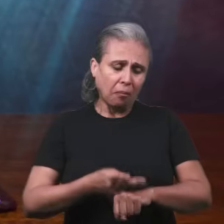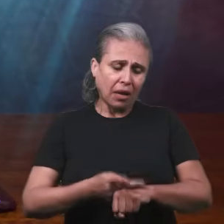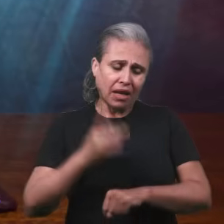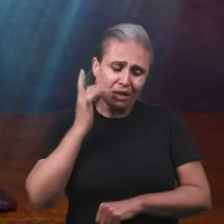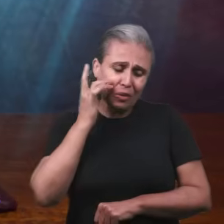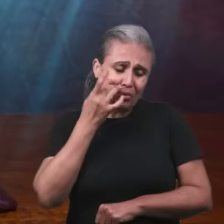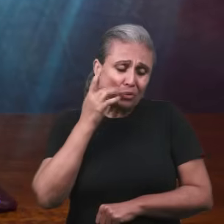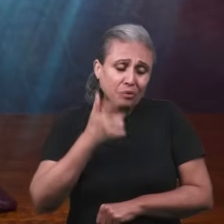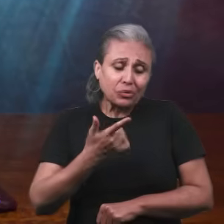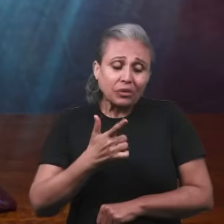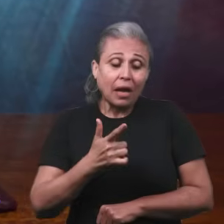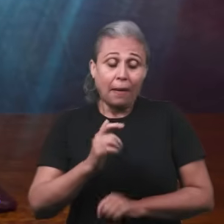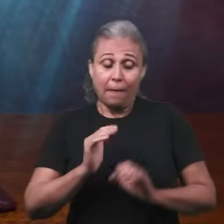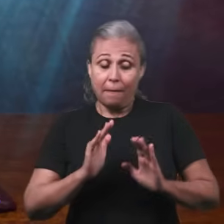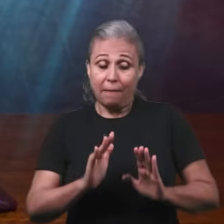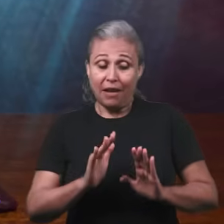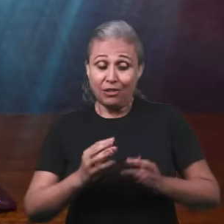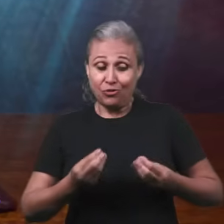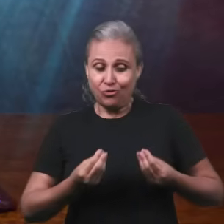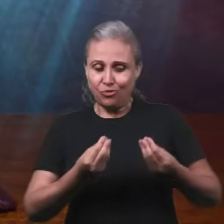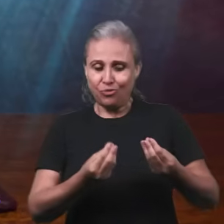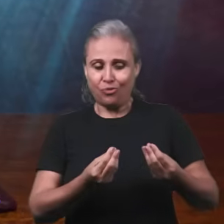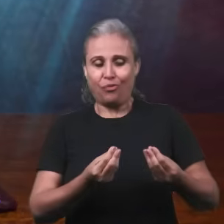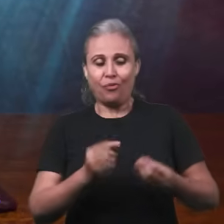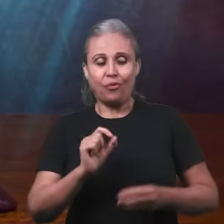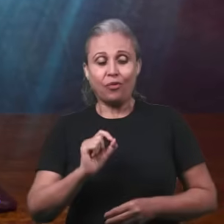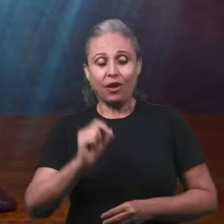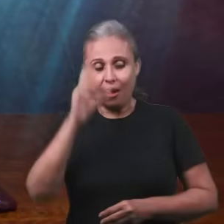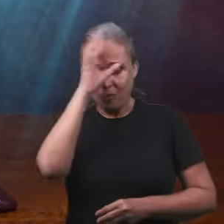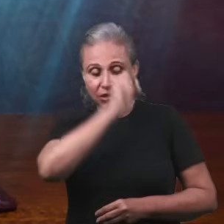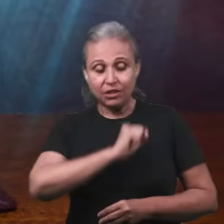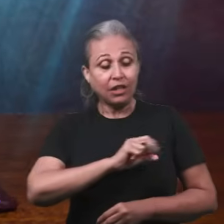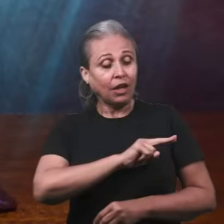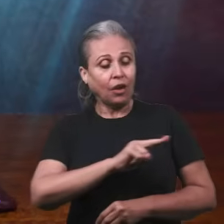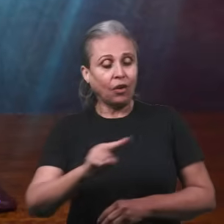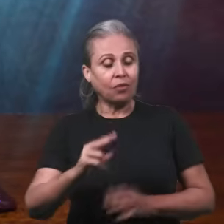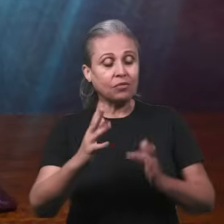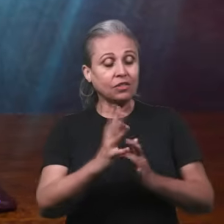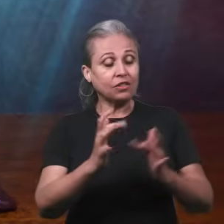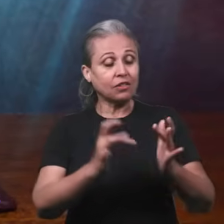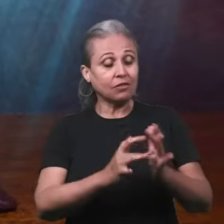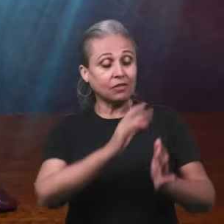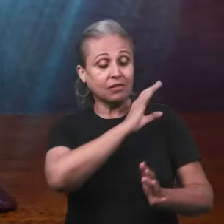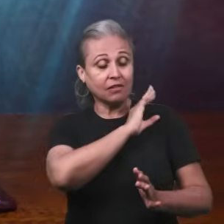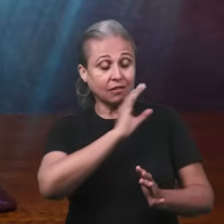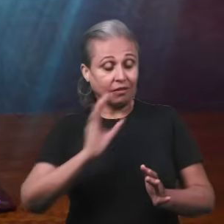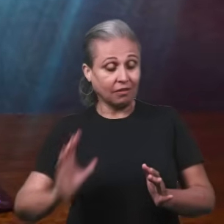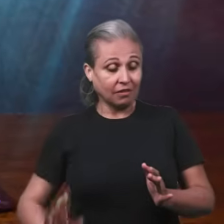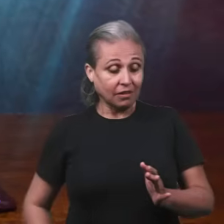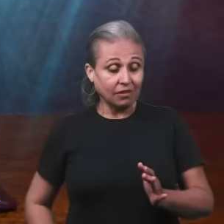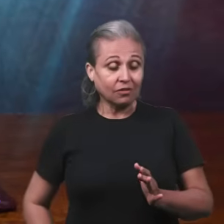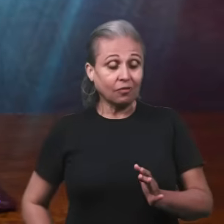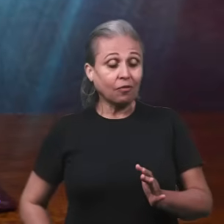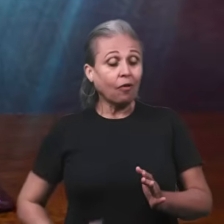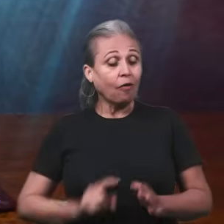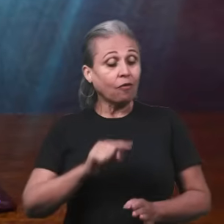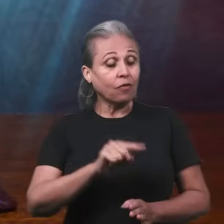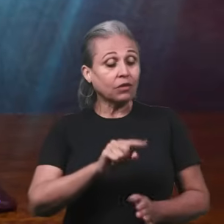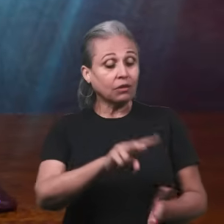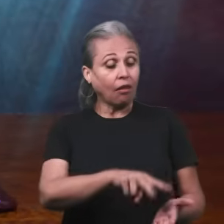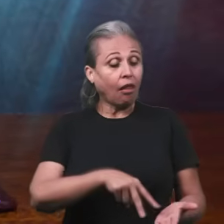ouro, mas o que tenho, isso te dou. Em nome de Jesus Cristo, o